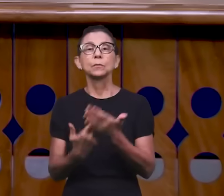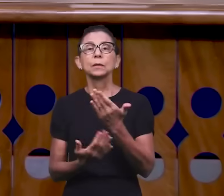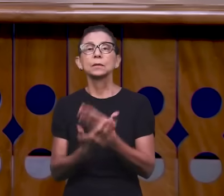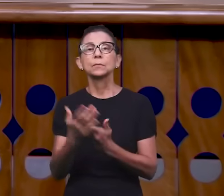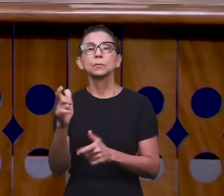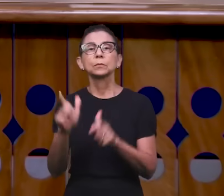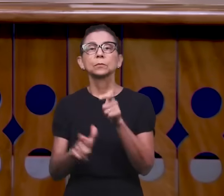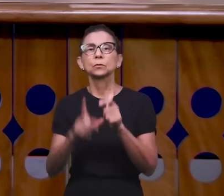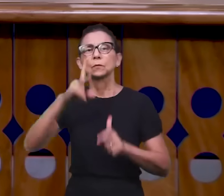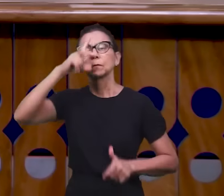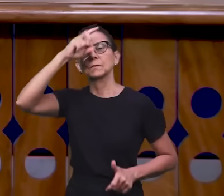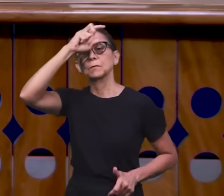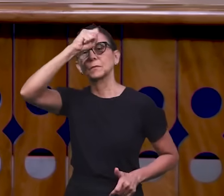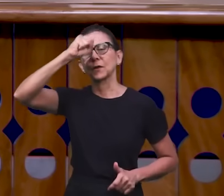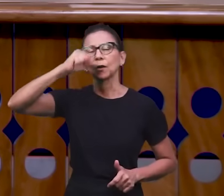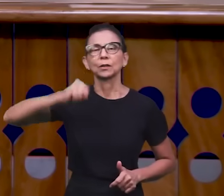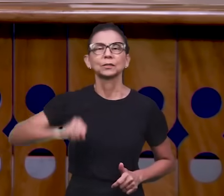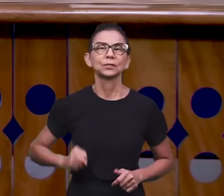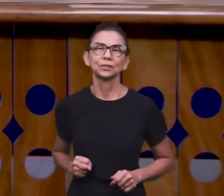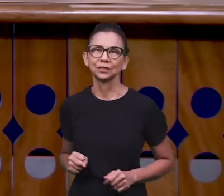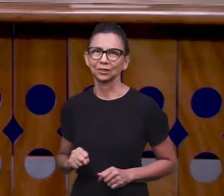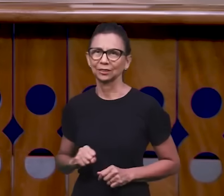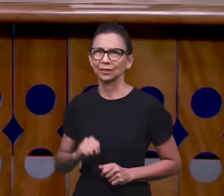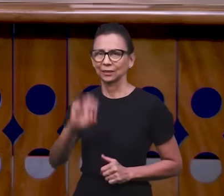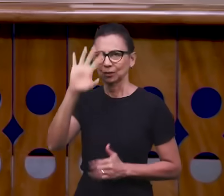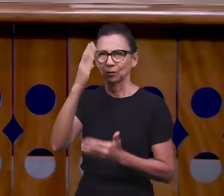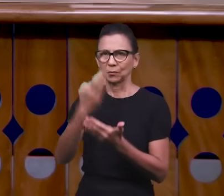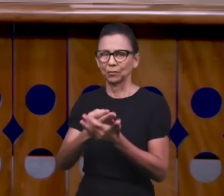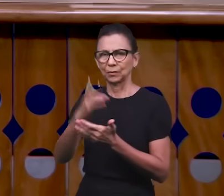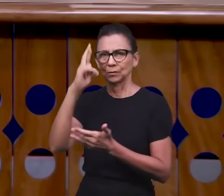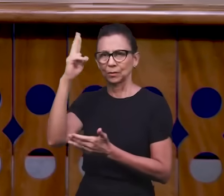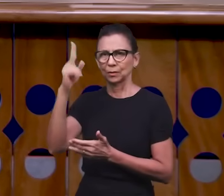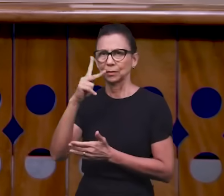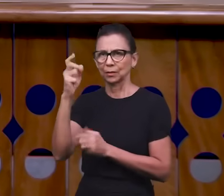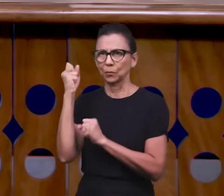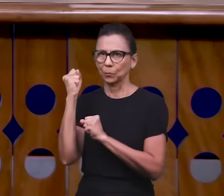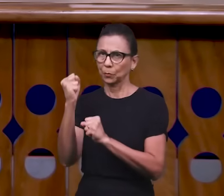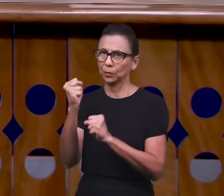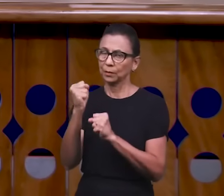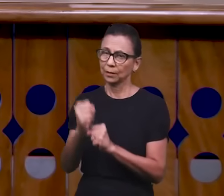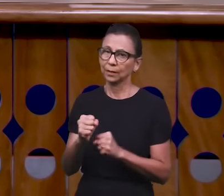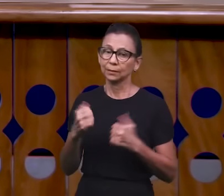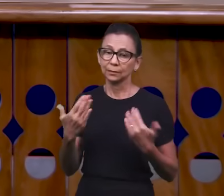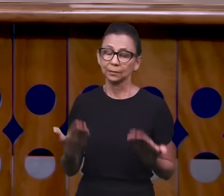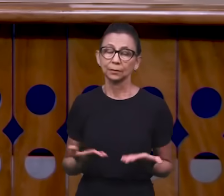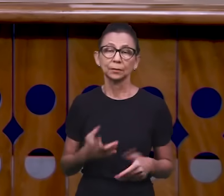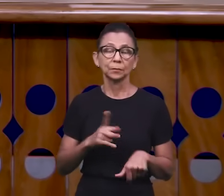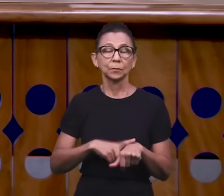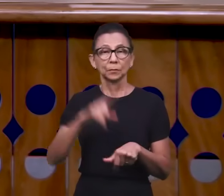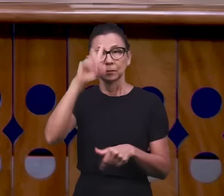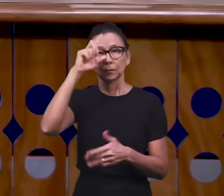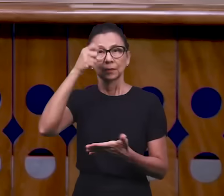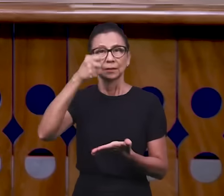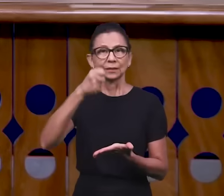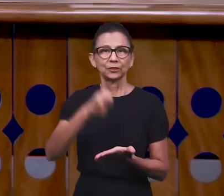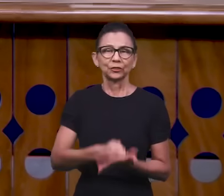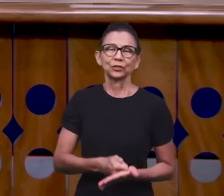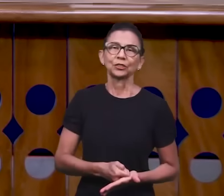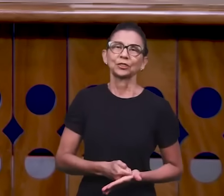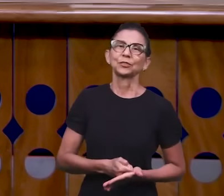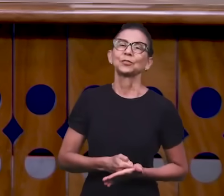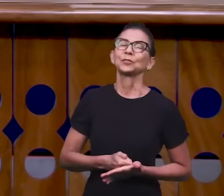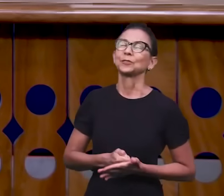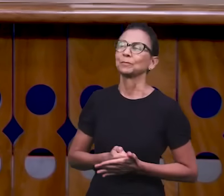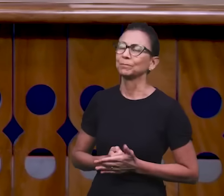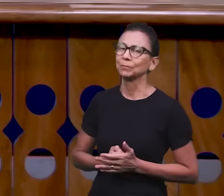que são fortalecidos pelo Senhor e pela força do seu poder. Irmãos, é tempo de decisão, porque o homem